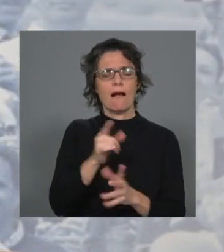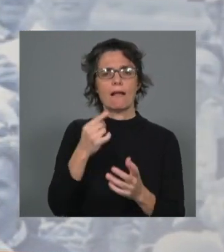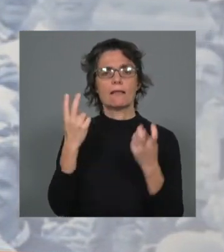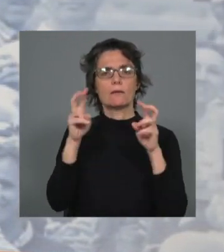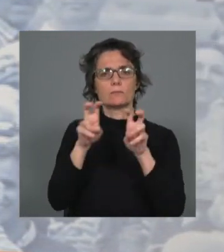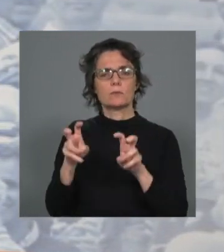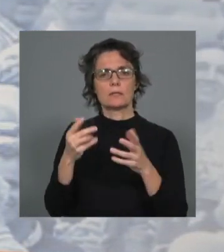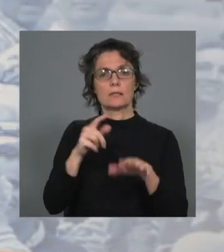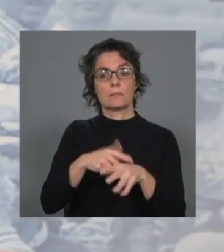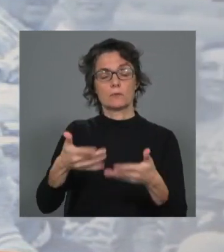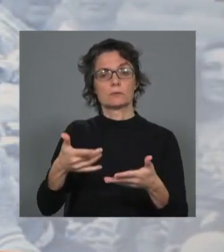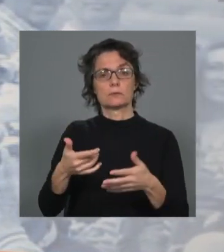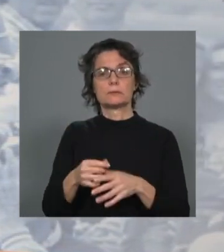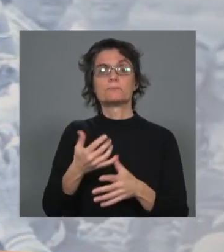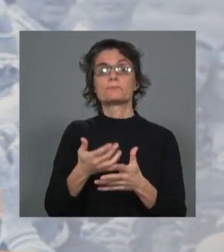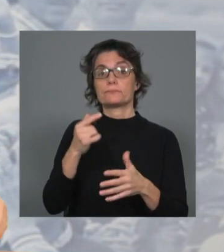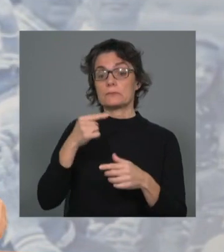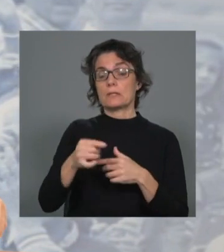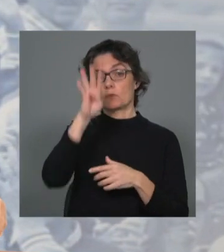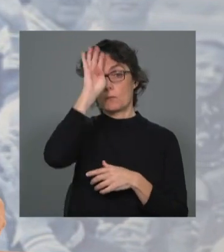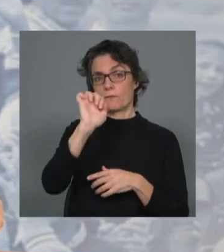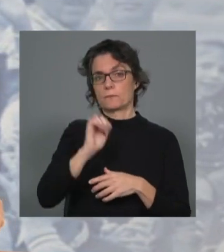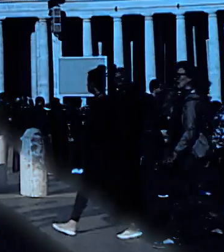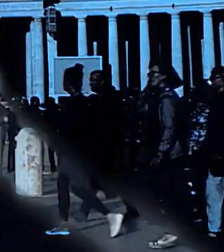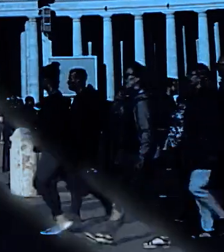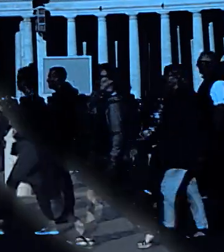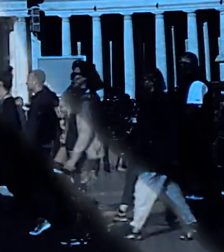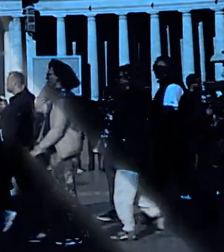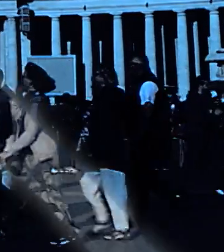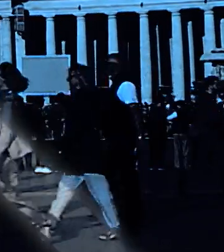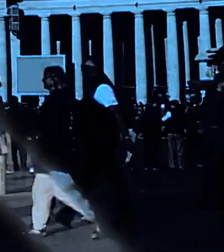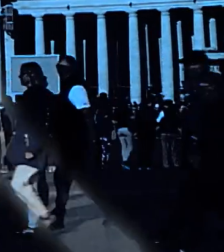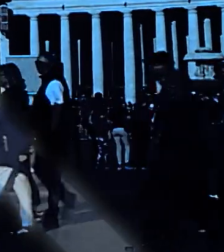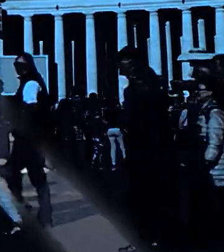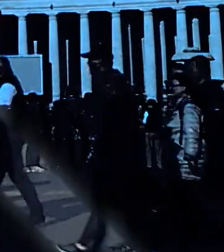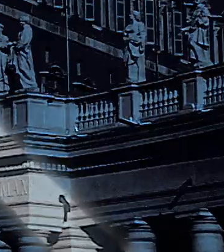da atualidade, com destaque para a Semana do Papa.